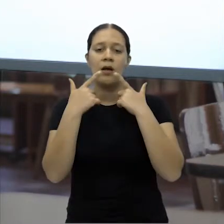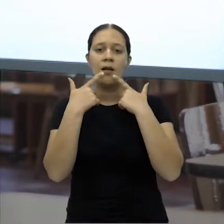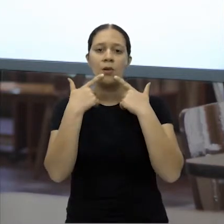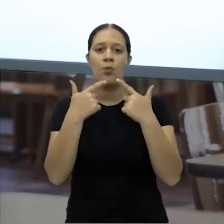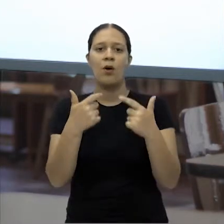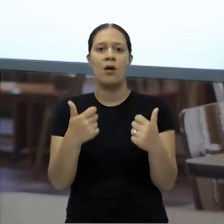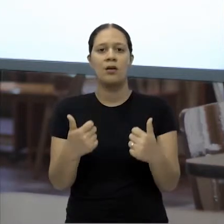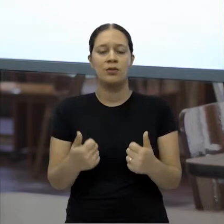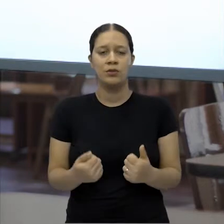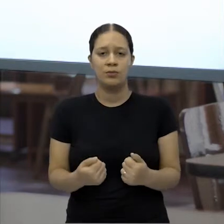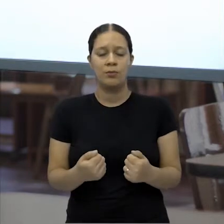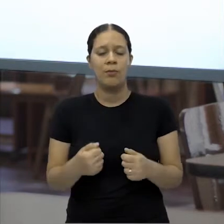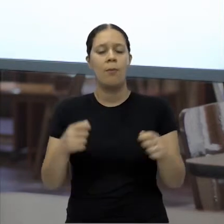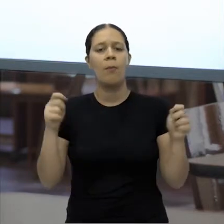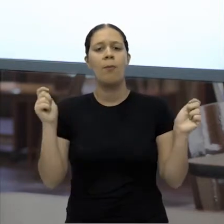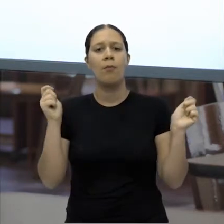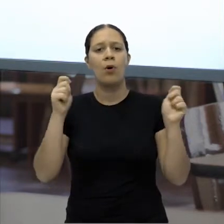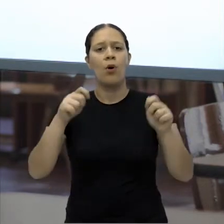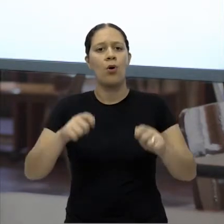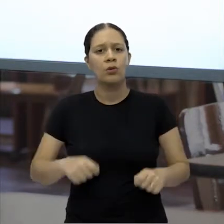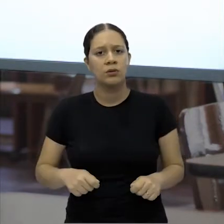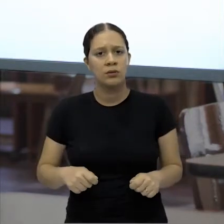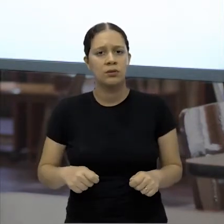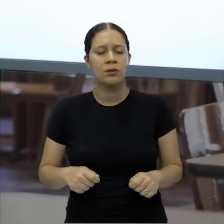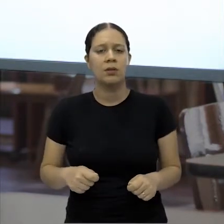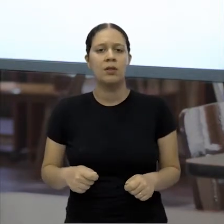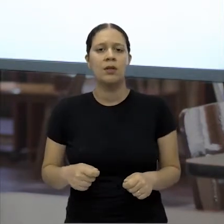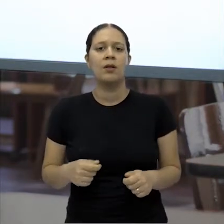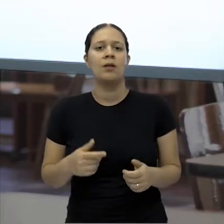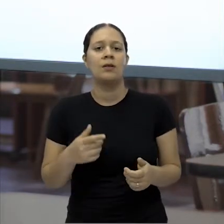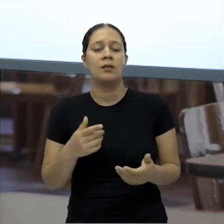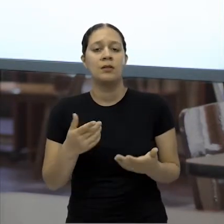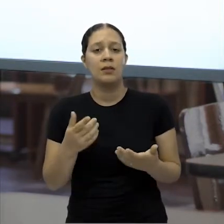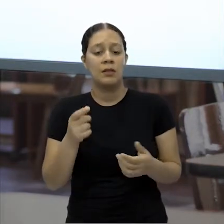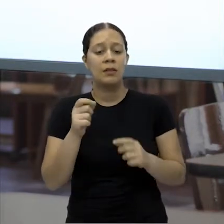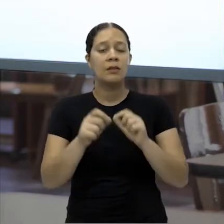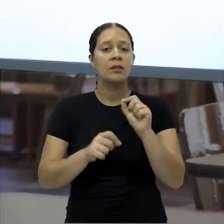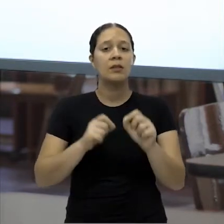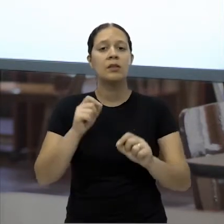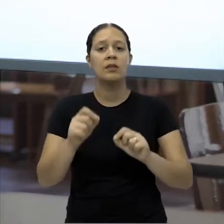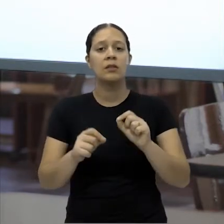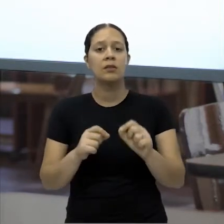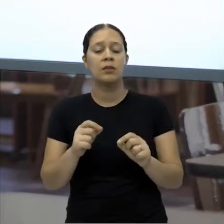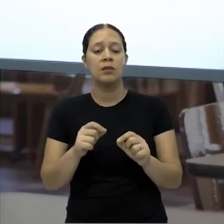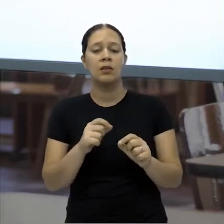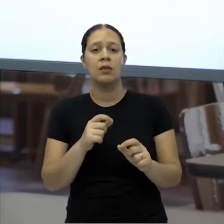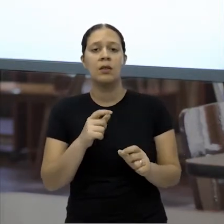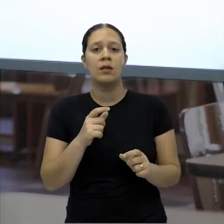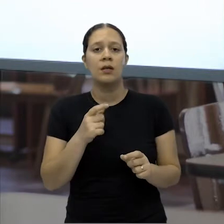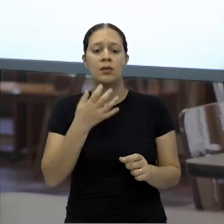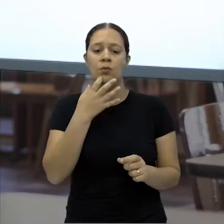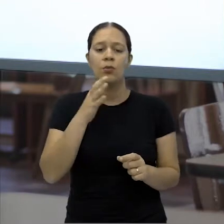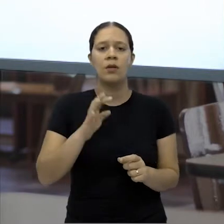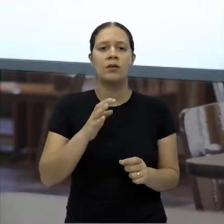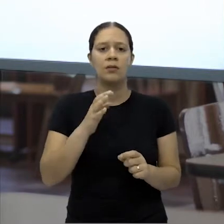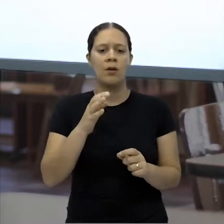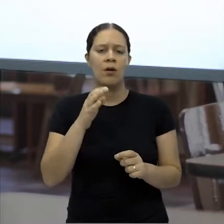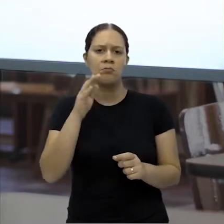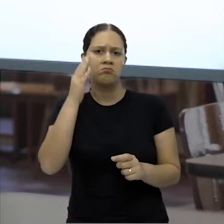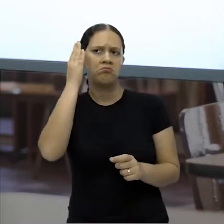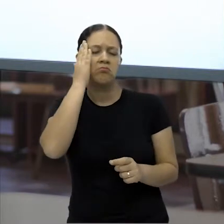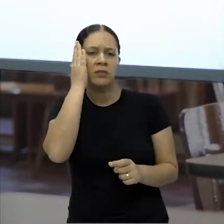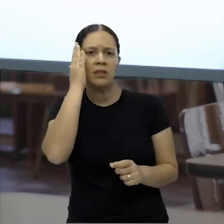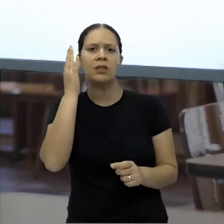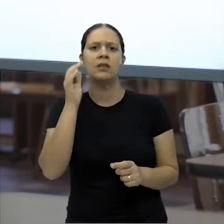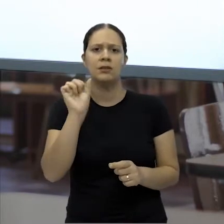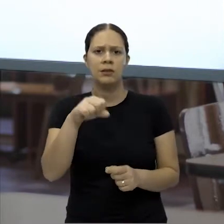a linguagem para que pessoas sem aquela instrução inicial possam compreender.